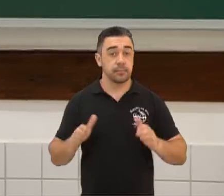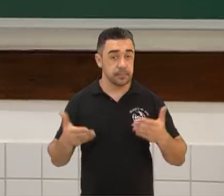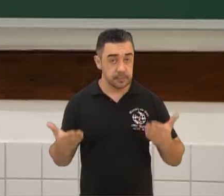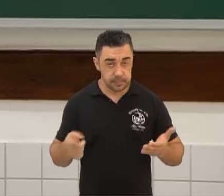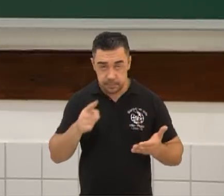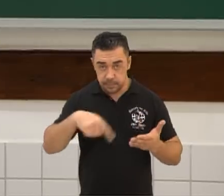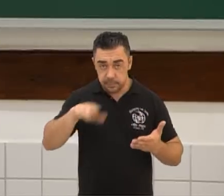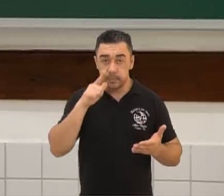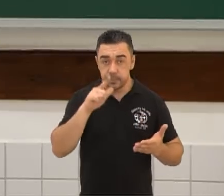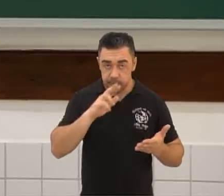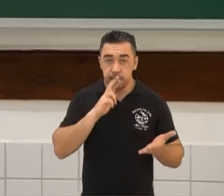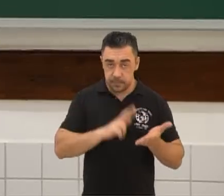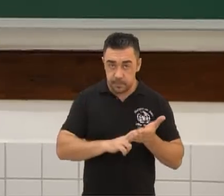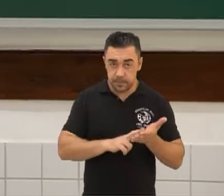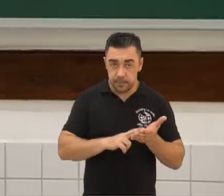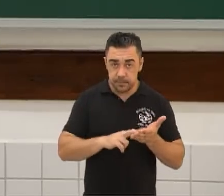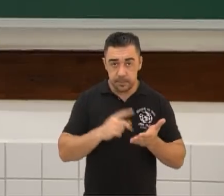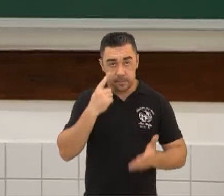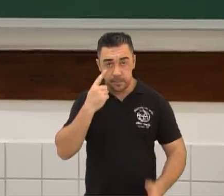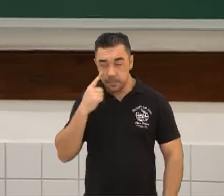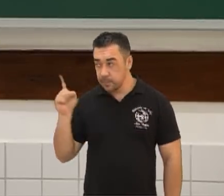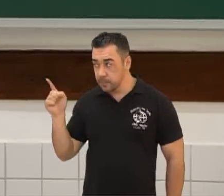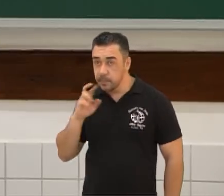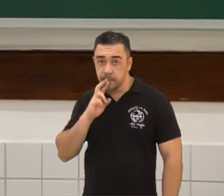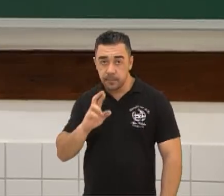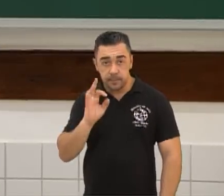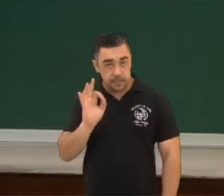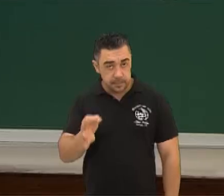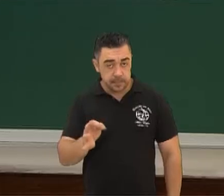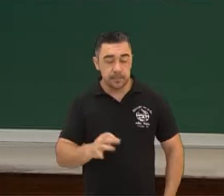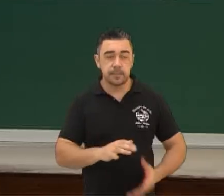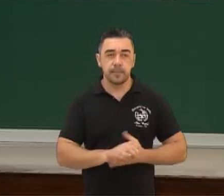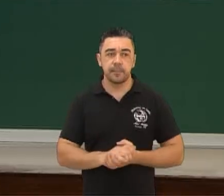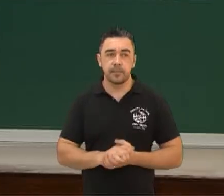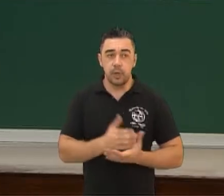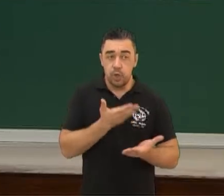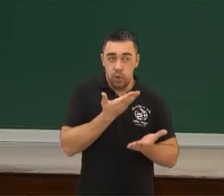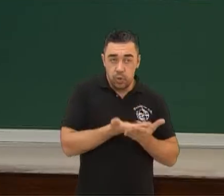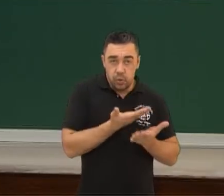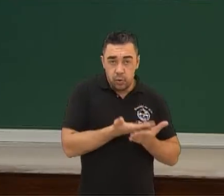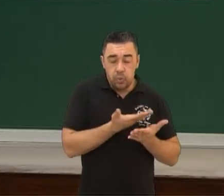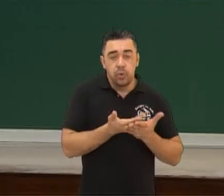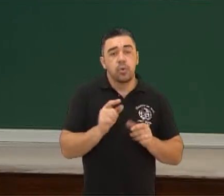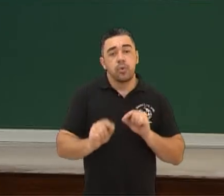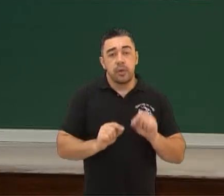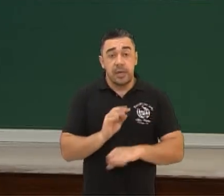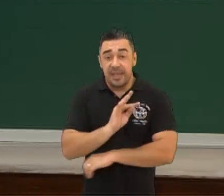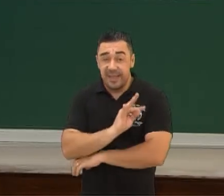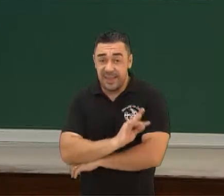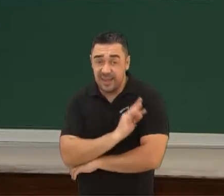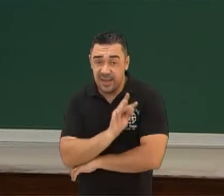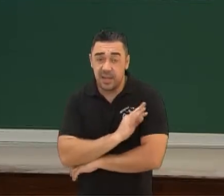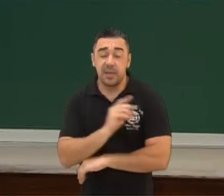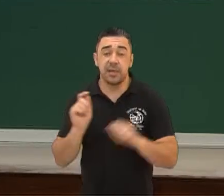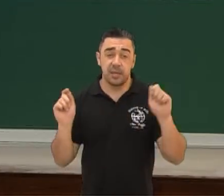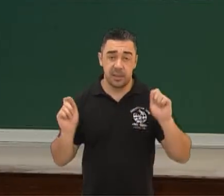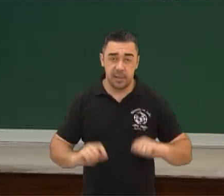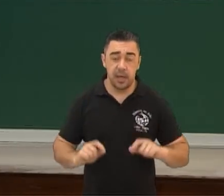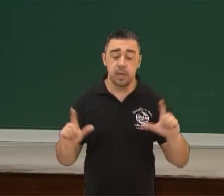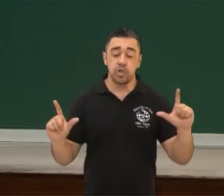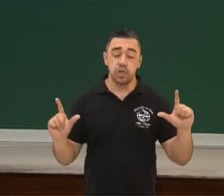Então, conseguiram responder a atividade? Vamos lá ver a resposta correta, né? Estudos e criação de técnicas que